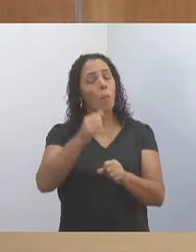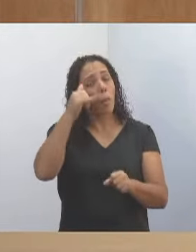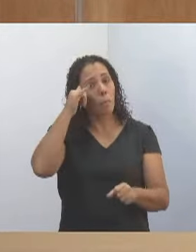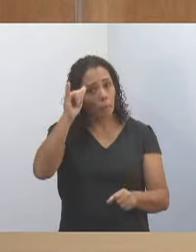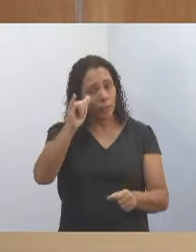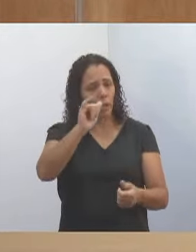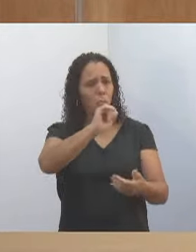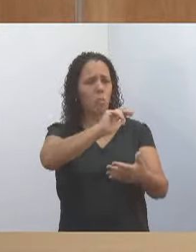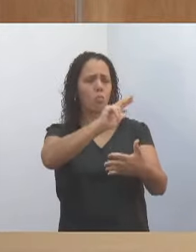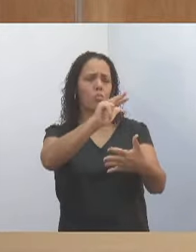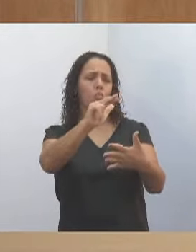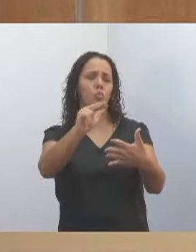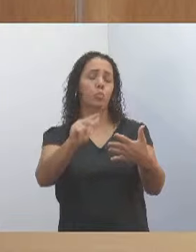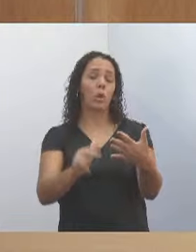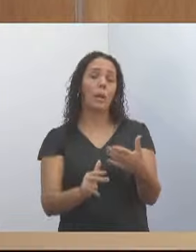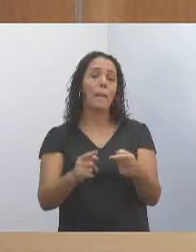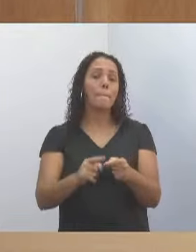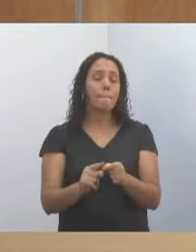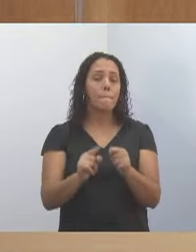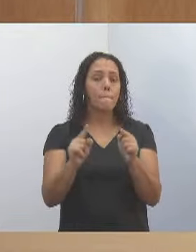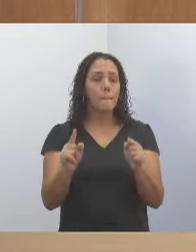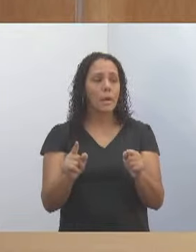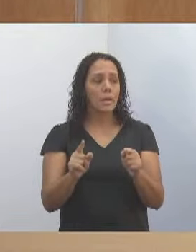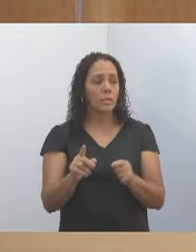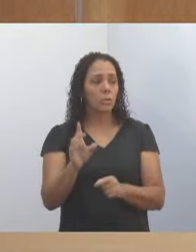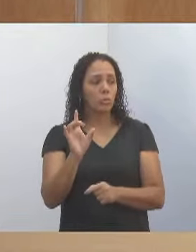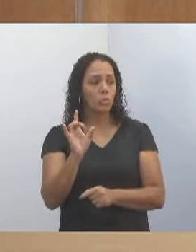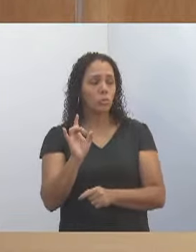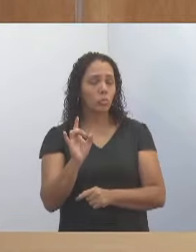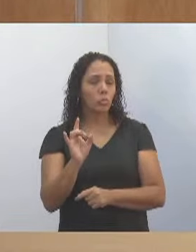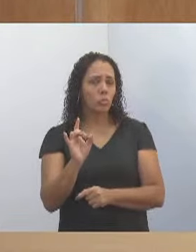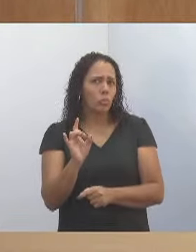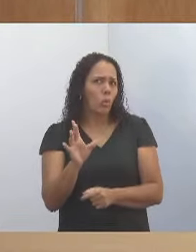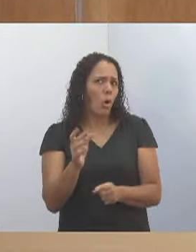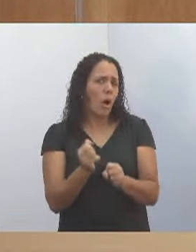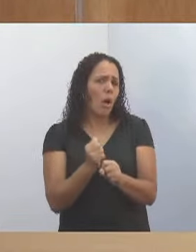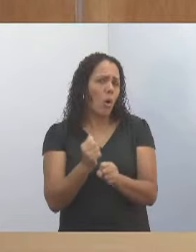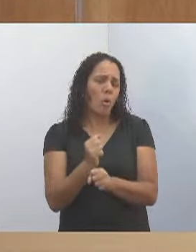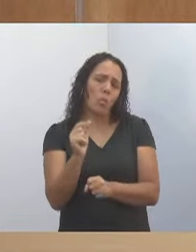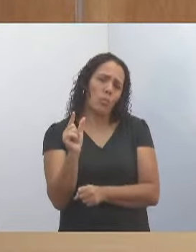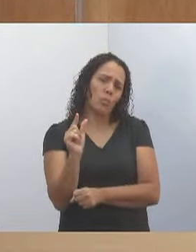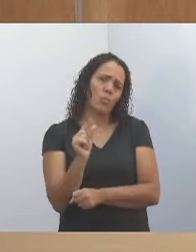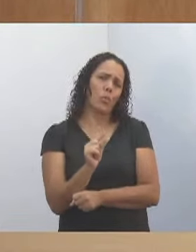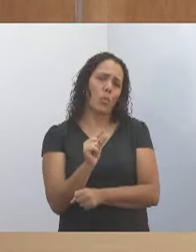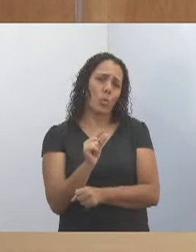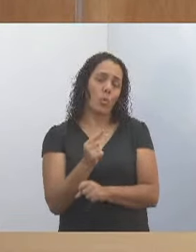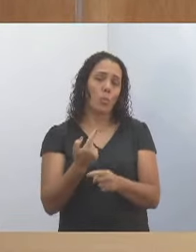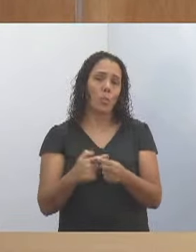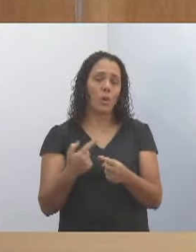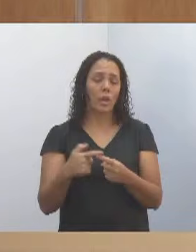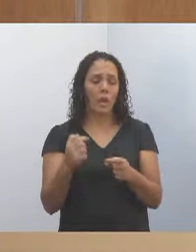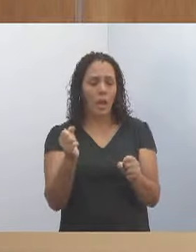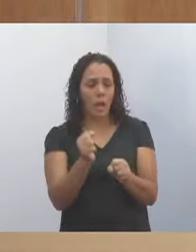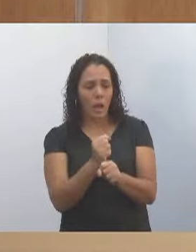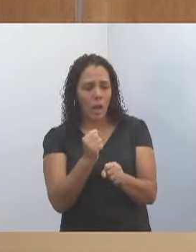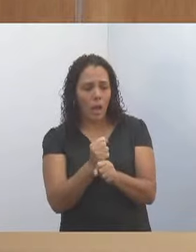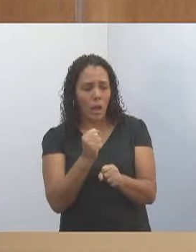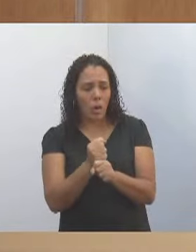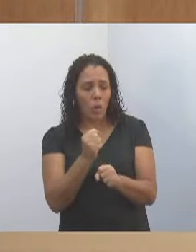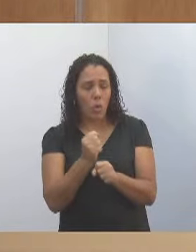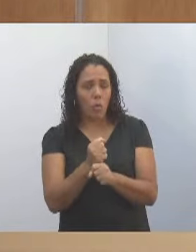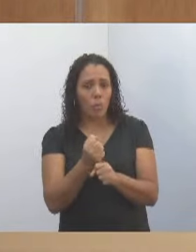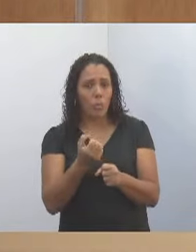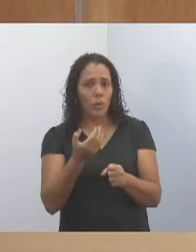enchentes, mas isso somente é muito pouco. Haja visto que são obras que